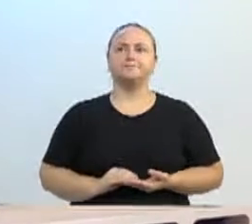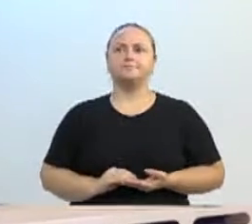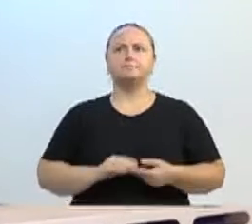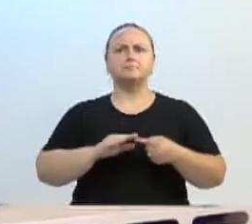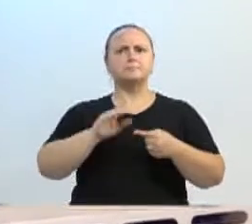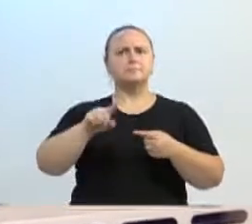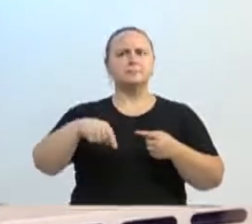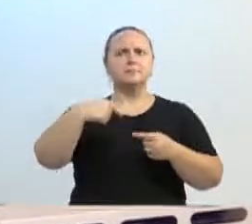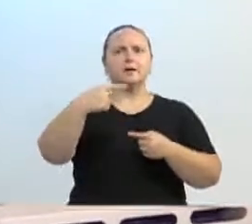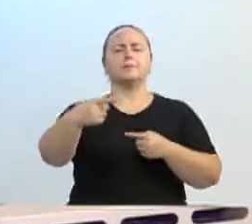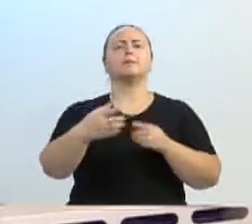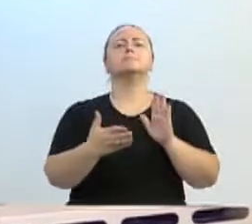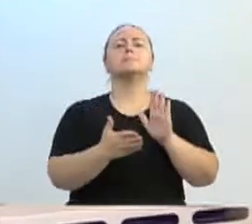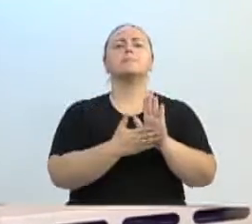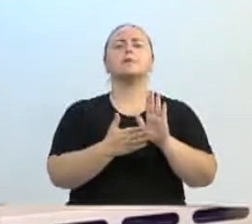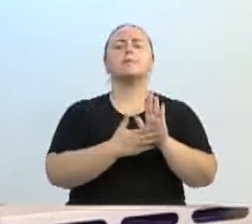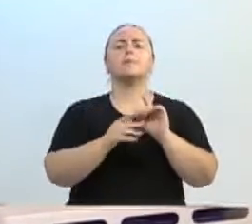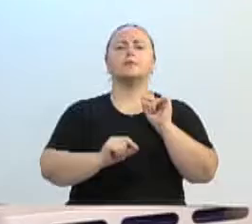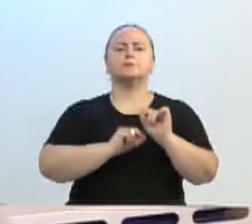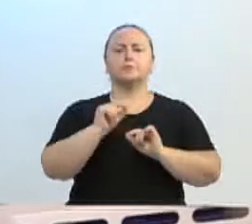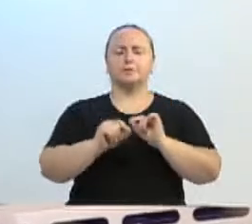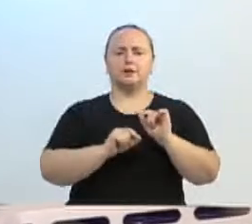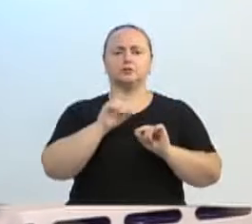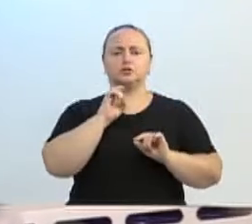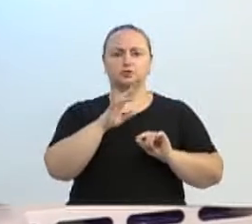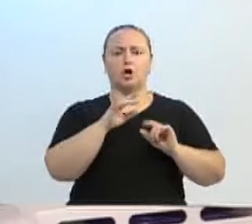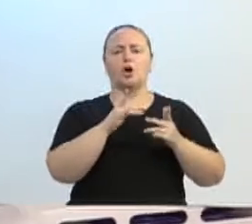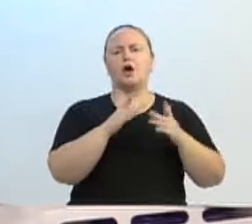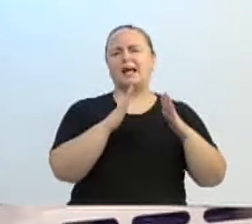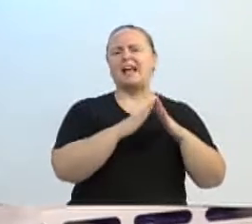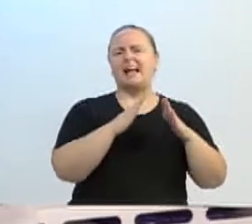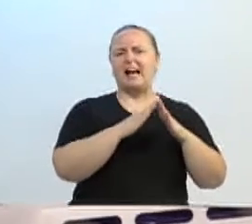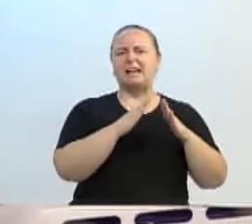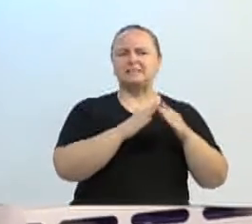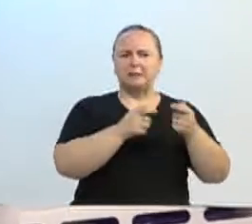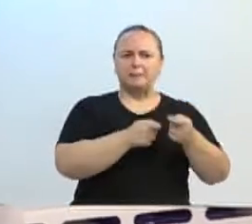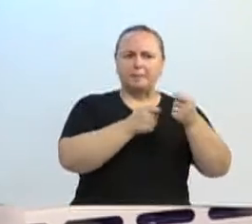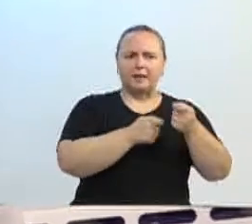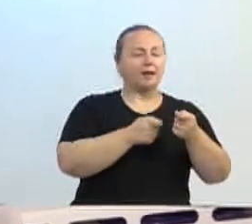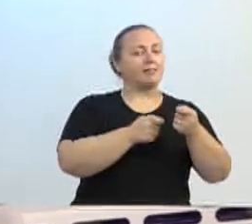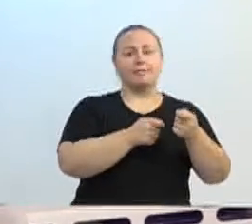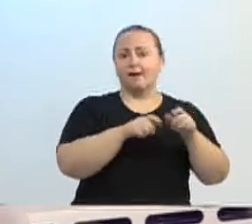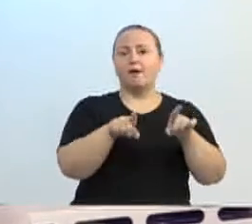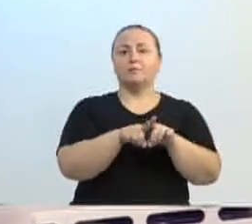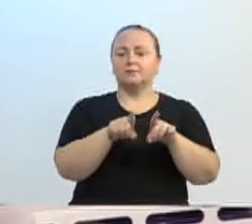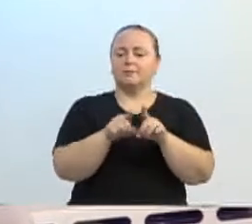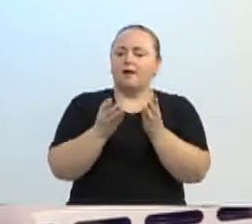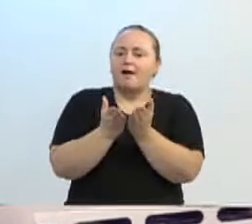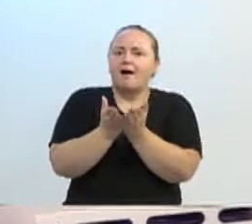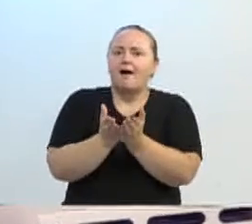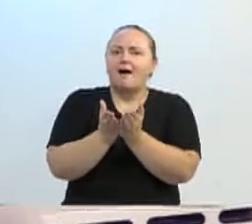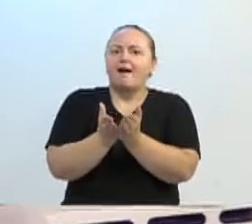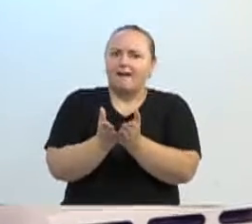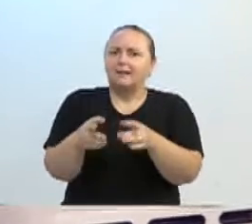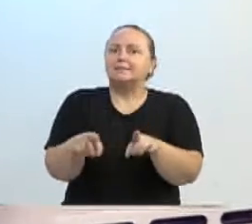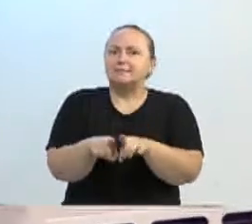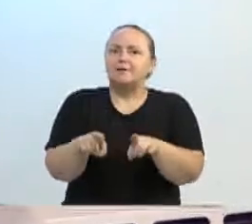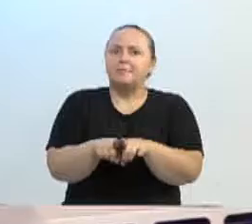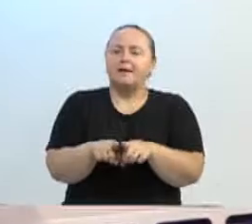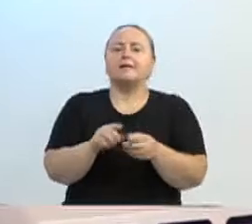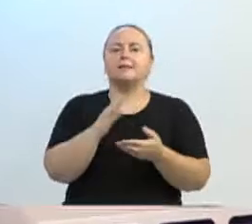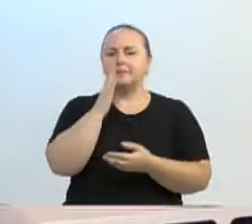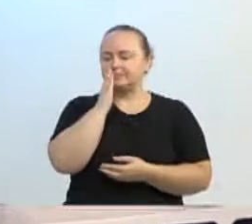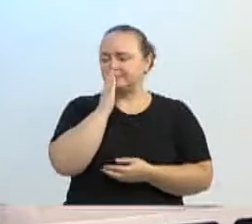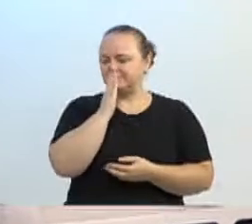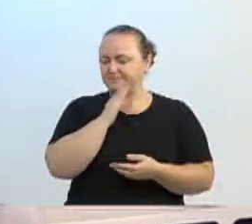proposta da linha industrial e marítima, né? Aí acabamos parando de trabalhar com a linha imobiliária e ficamos só